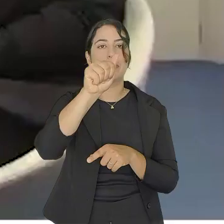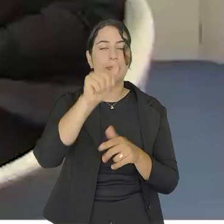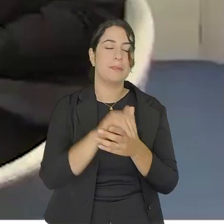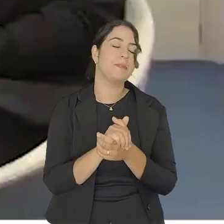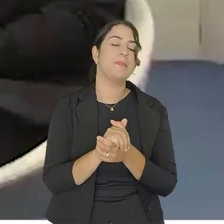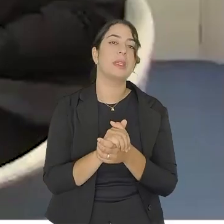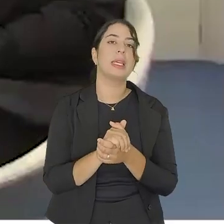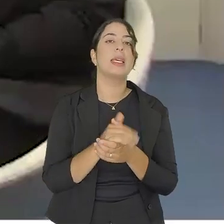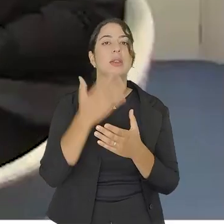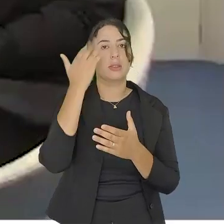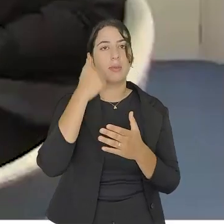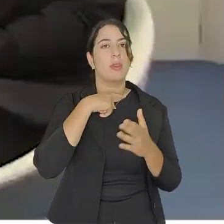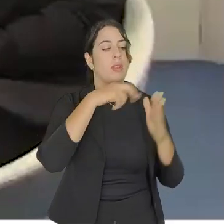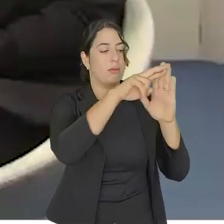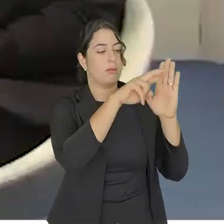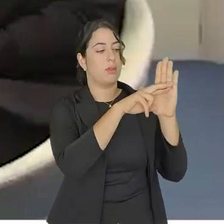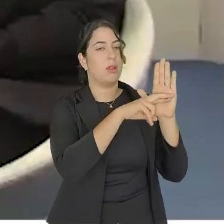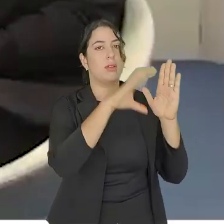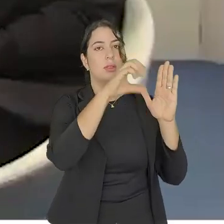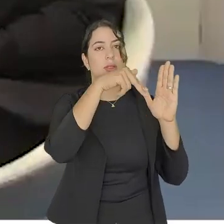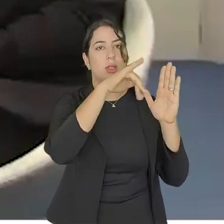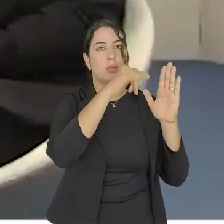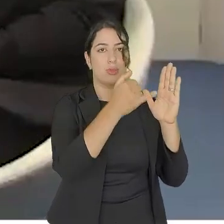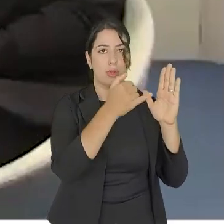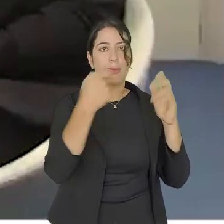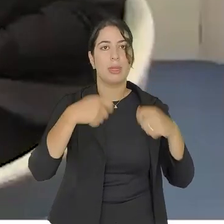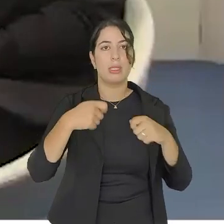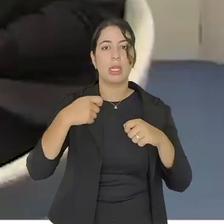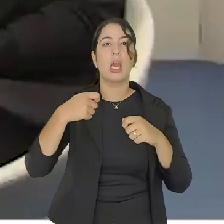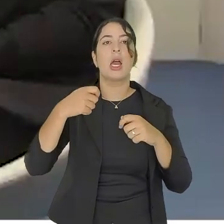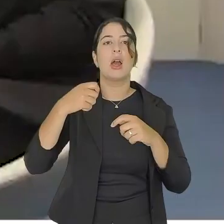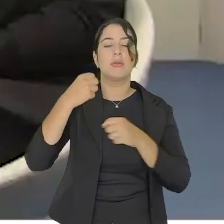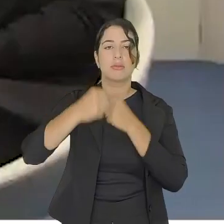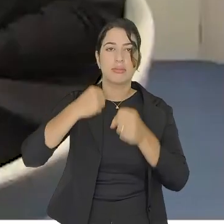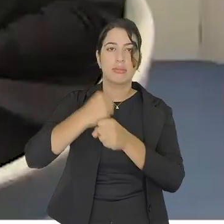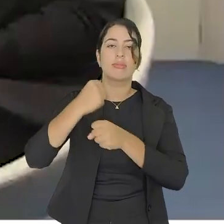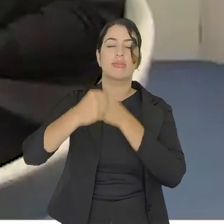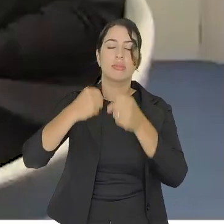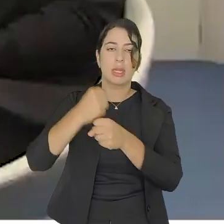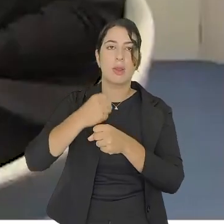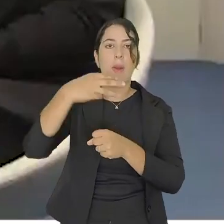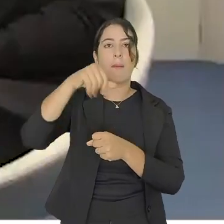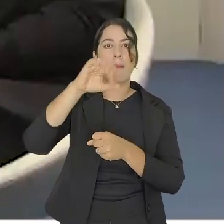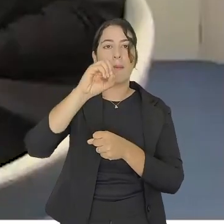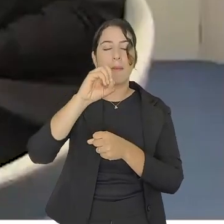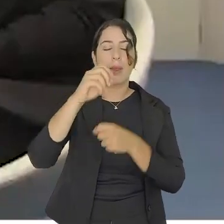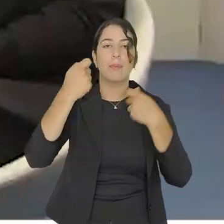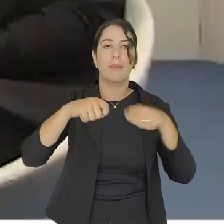é uma coisa que consta da resolução do CNJ que a gente todo ano tem que em maio fazer, dedicar uma semana,